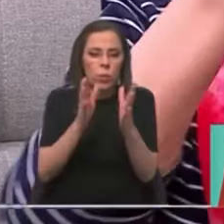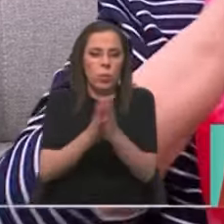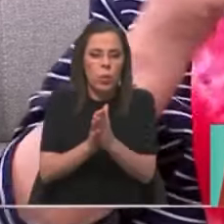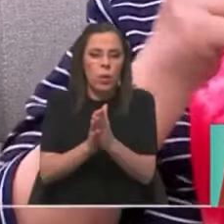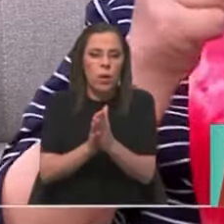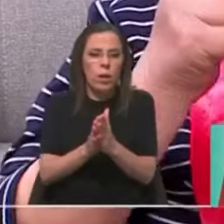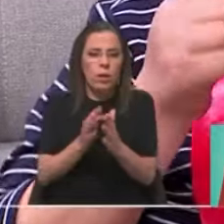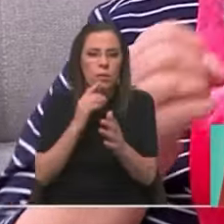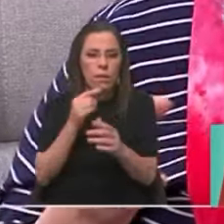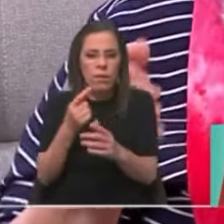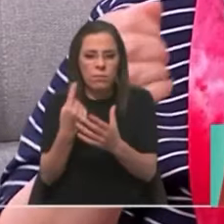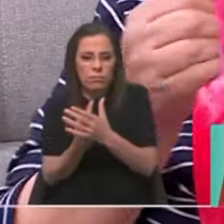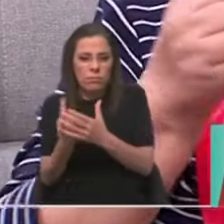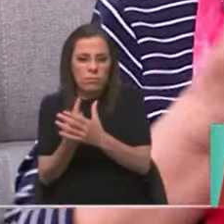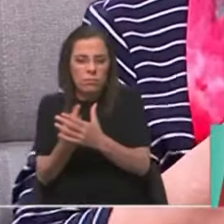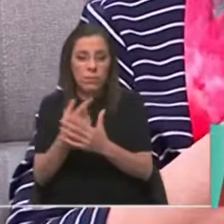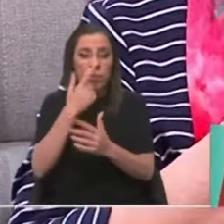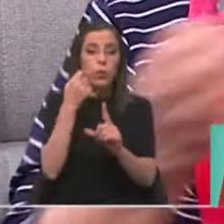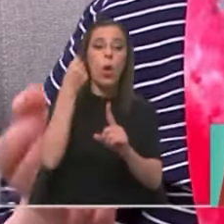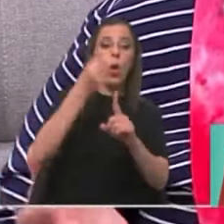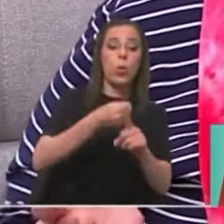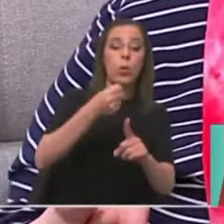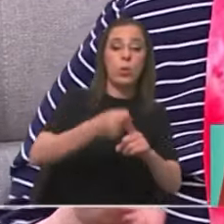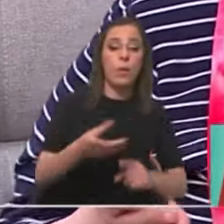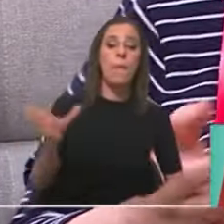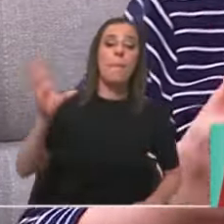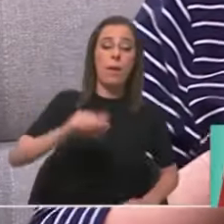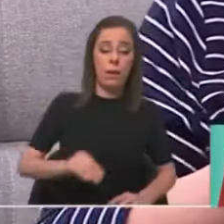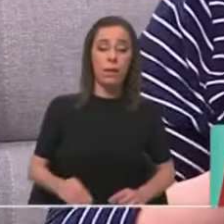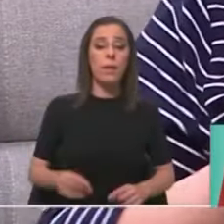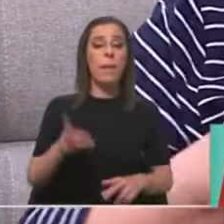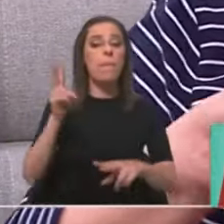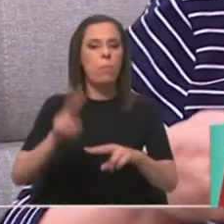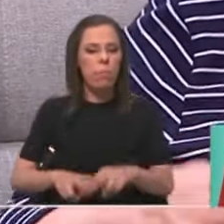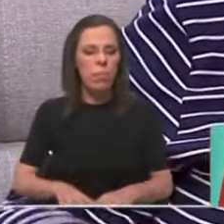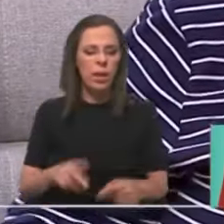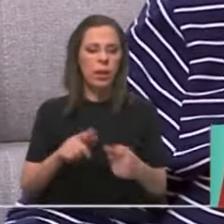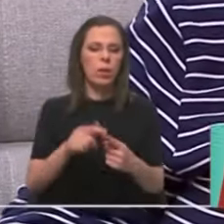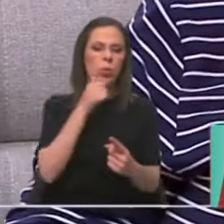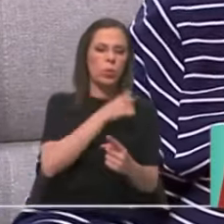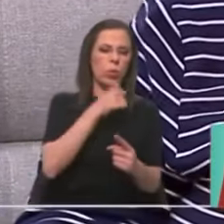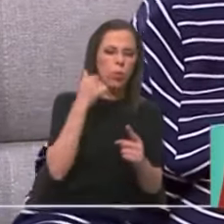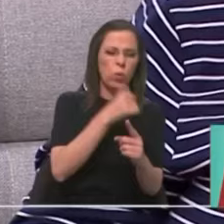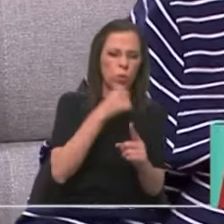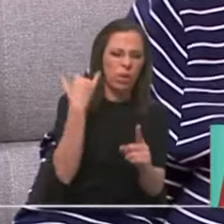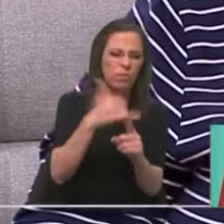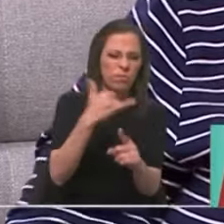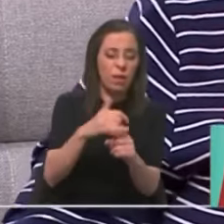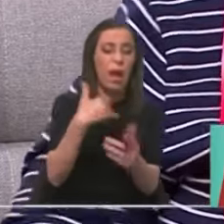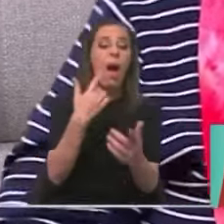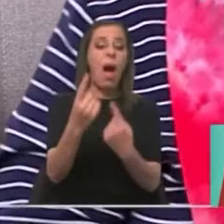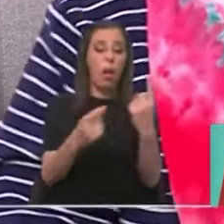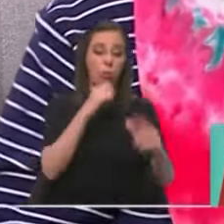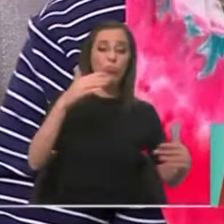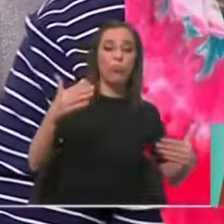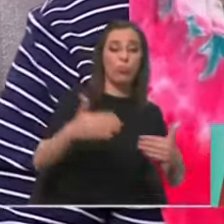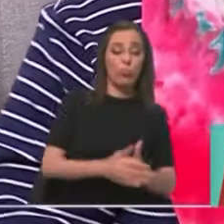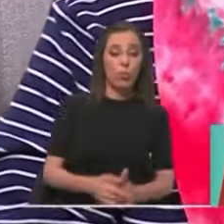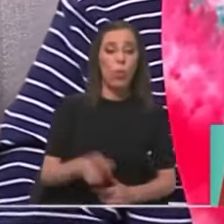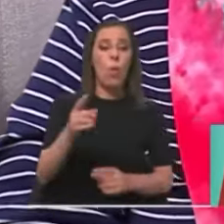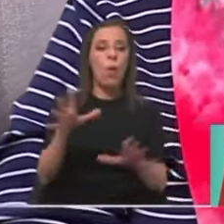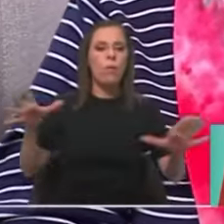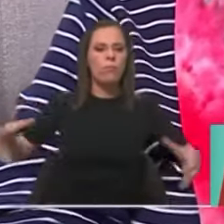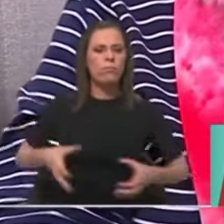um imenso cárcere, as pessoas que lutavam ainda eram mais. Eram presas, eram torturadas e eram até mortas. E houve um campo